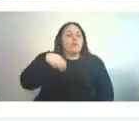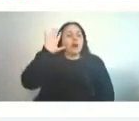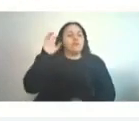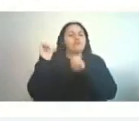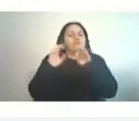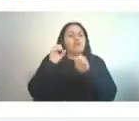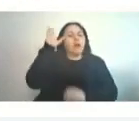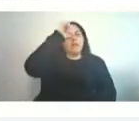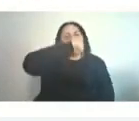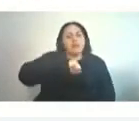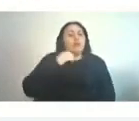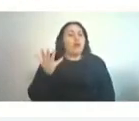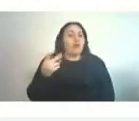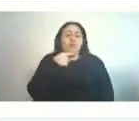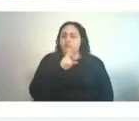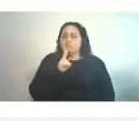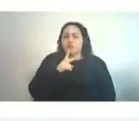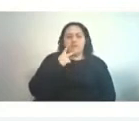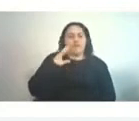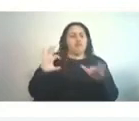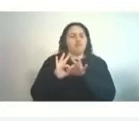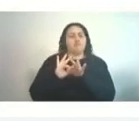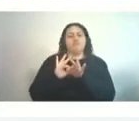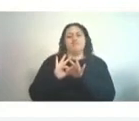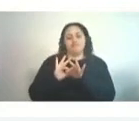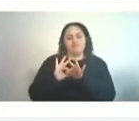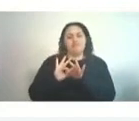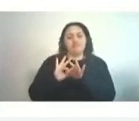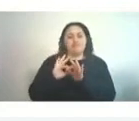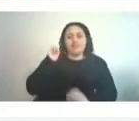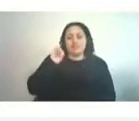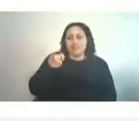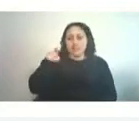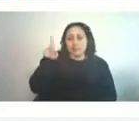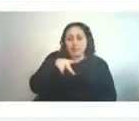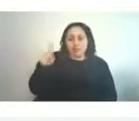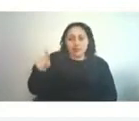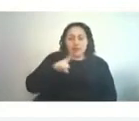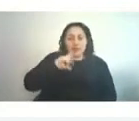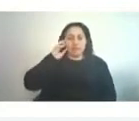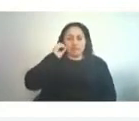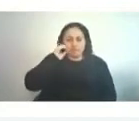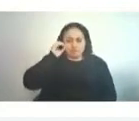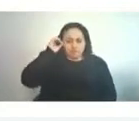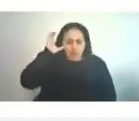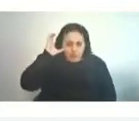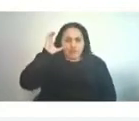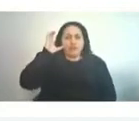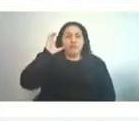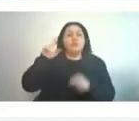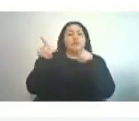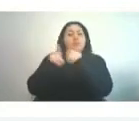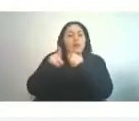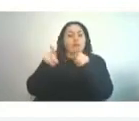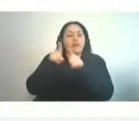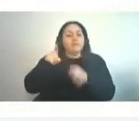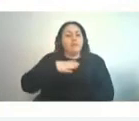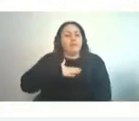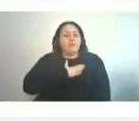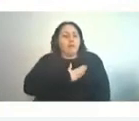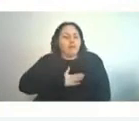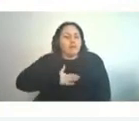né? Eles percebem claramente quando o professor tem um afeto especial pelo campo de conhecimento que ele